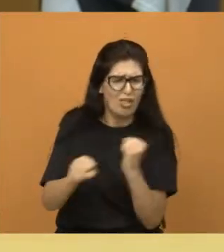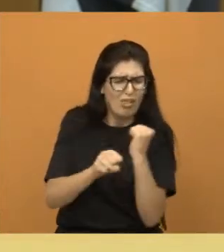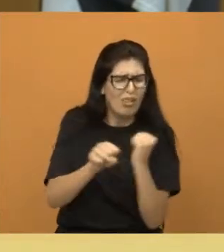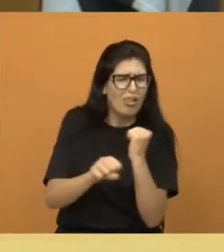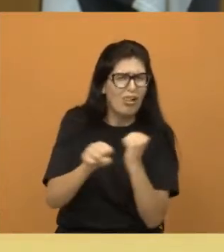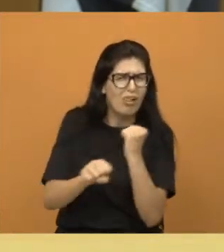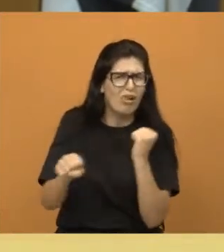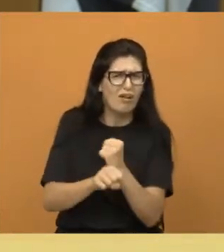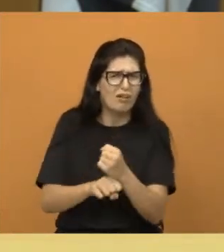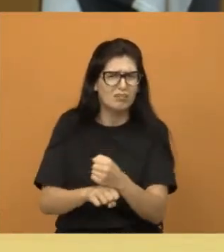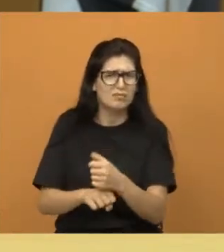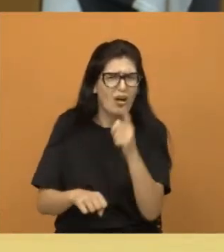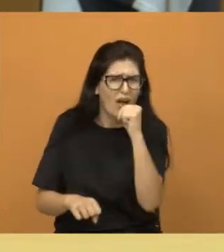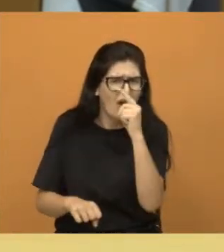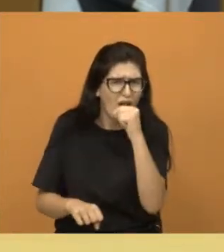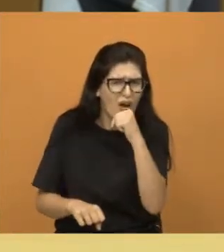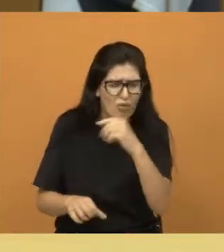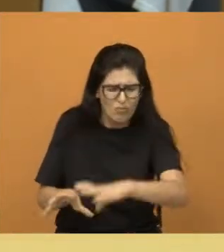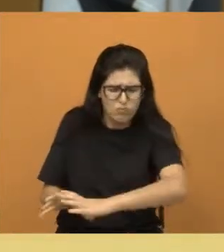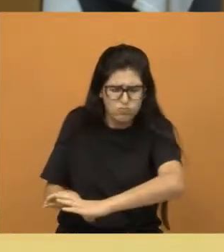na contenção de água pluvial?